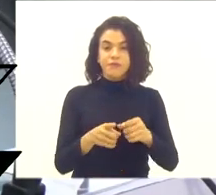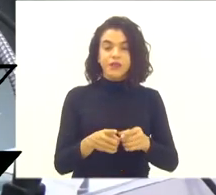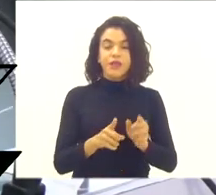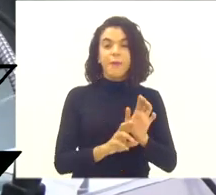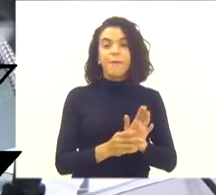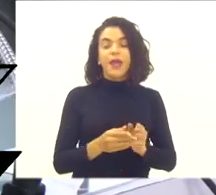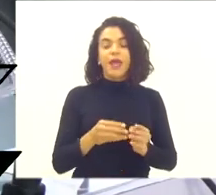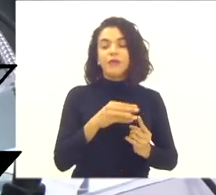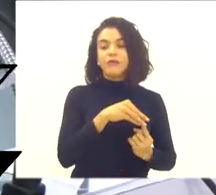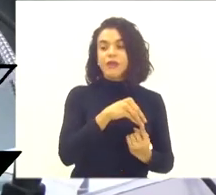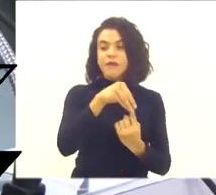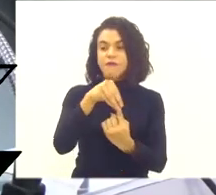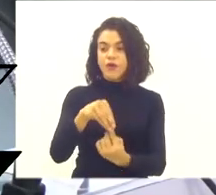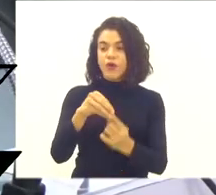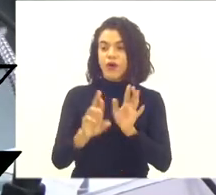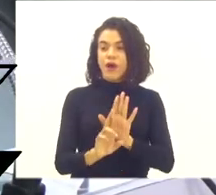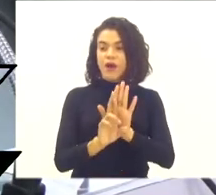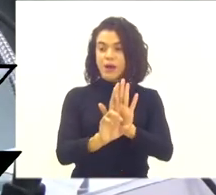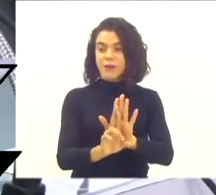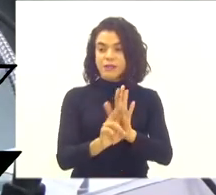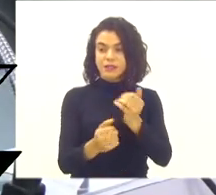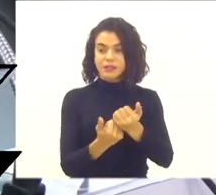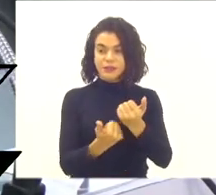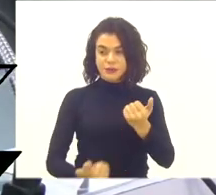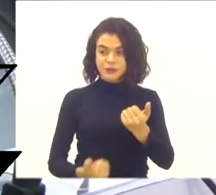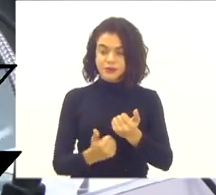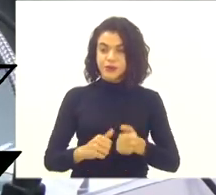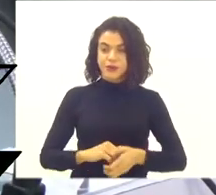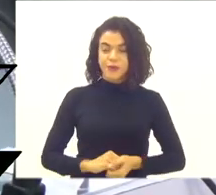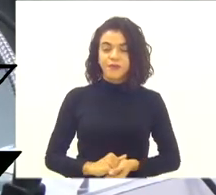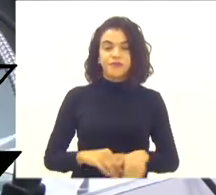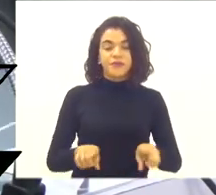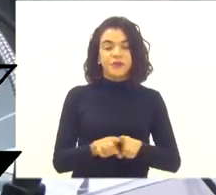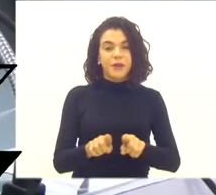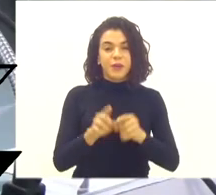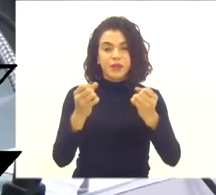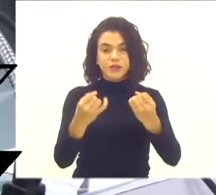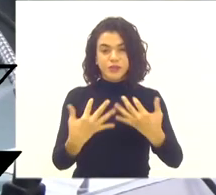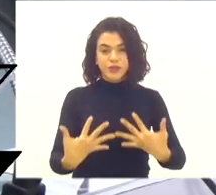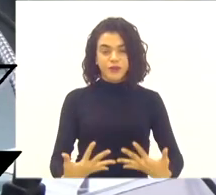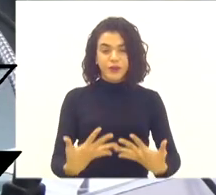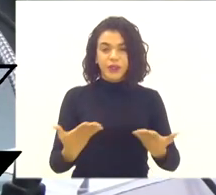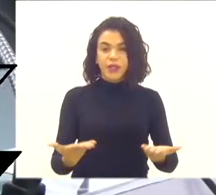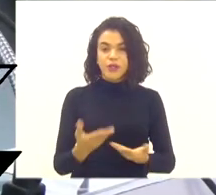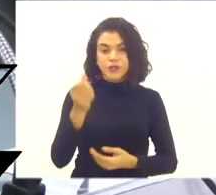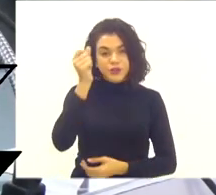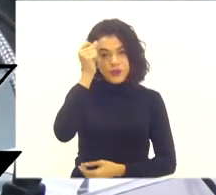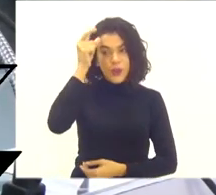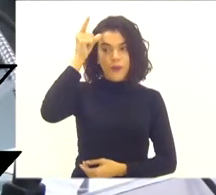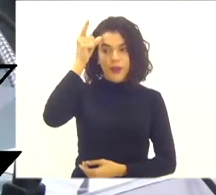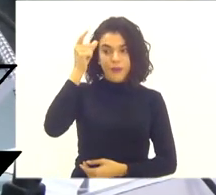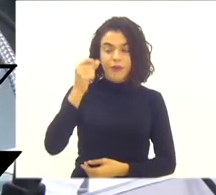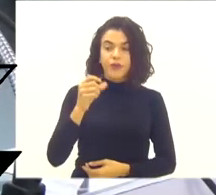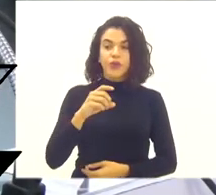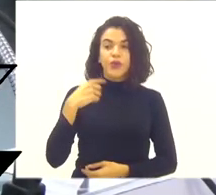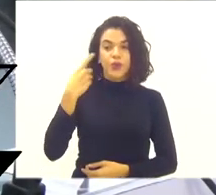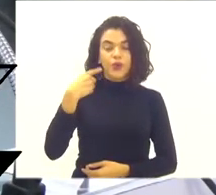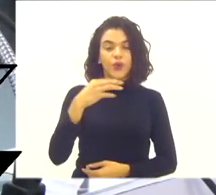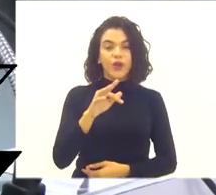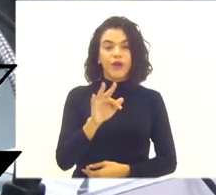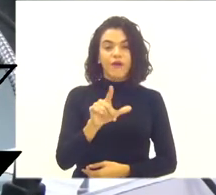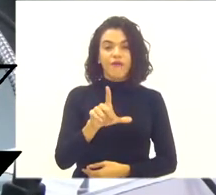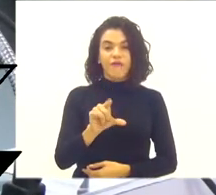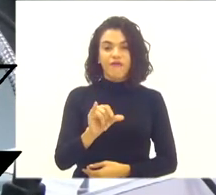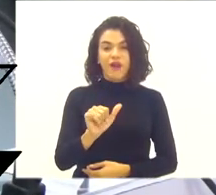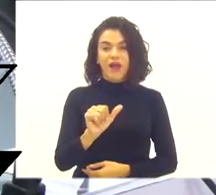Franciane mota está chegando e justificar que acabamos de saber que a Doutora Flávia Pinto